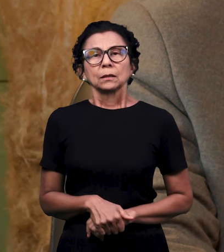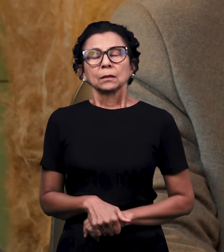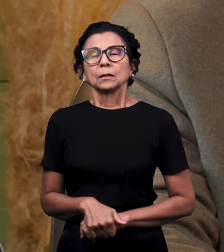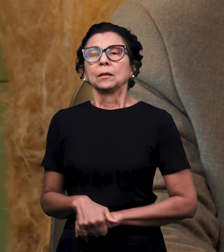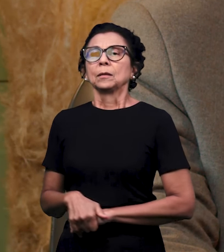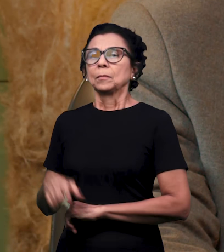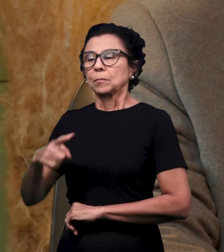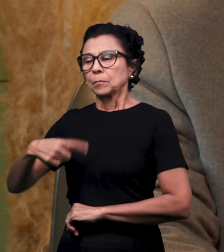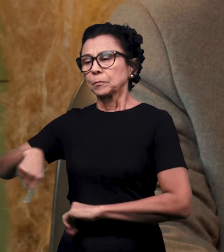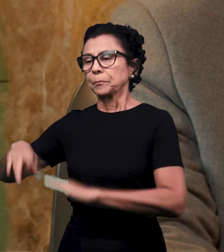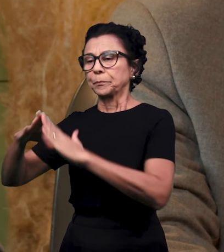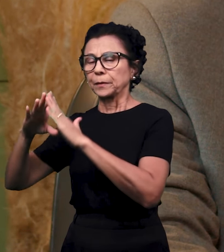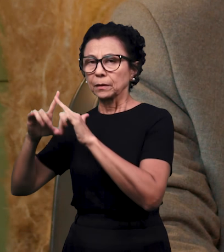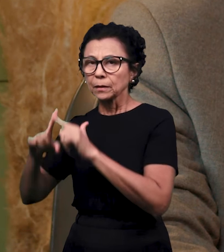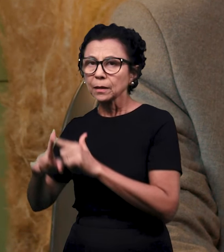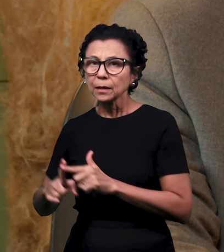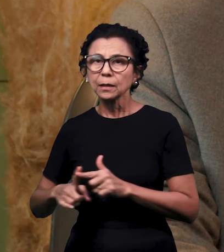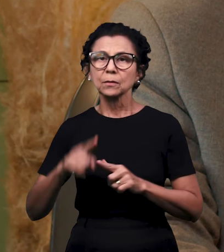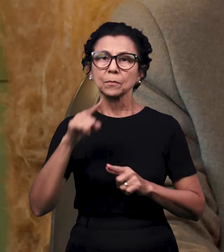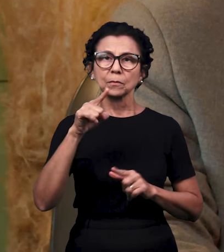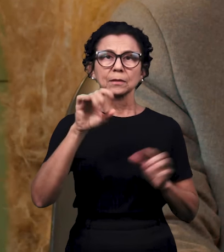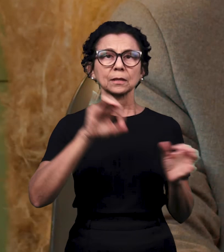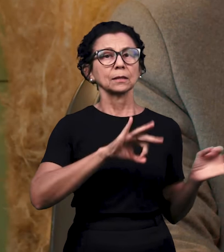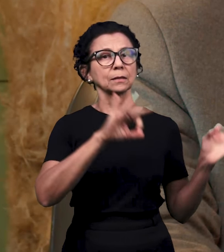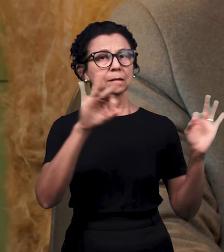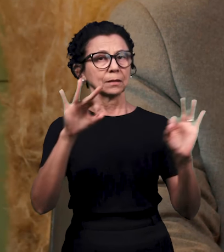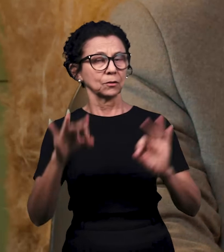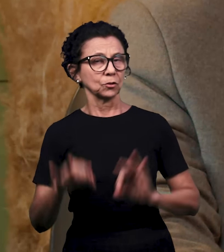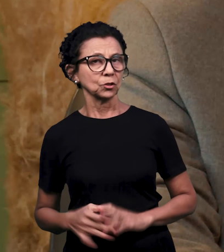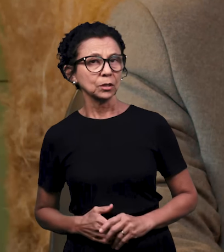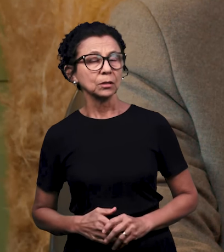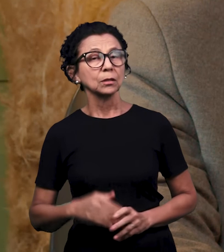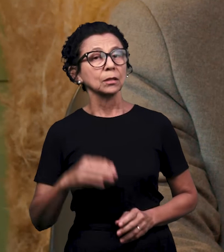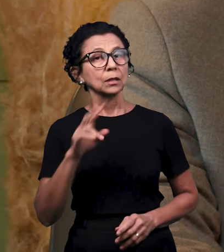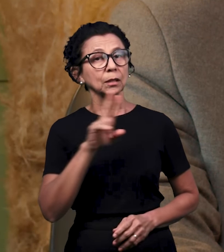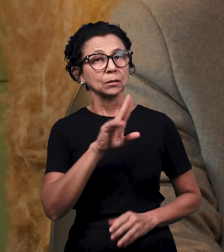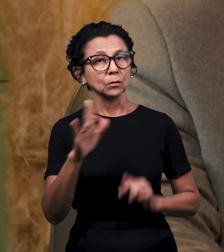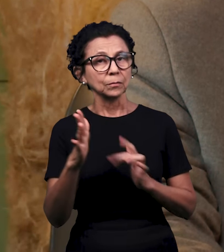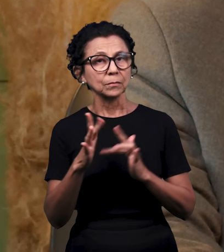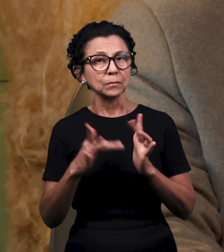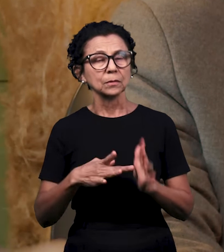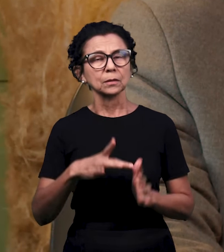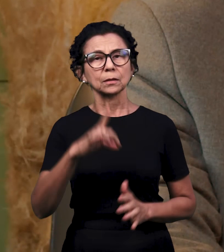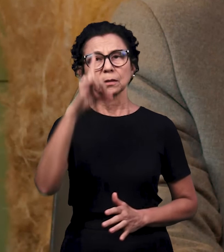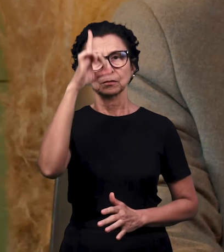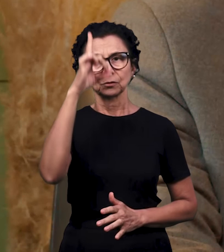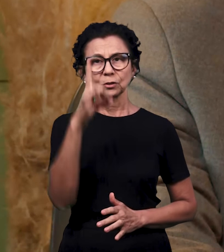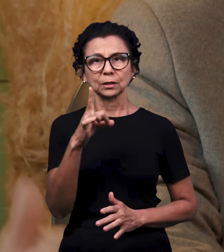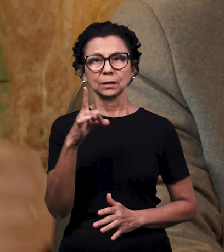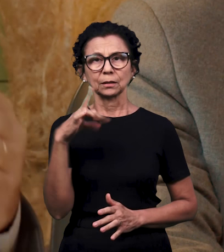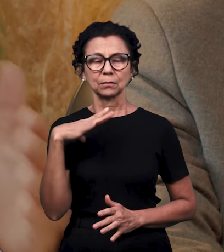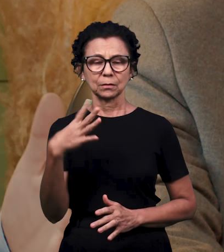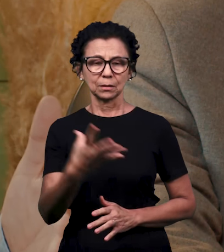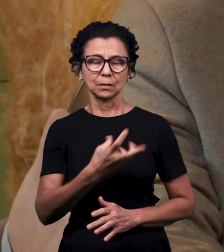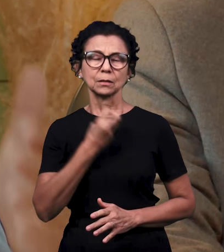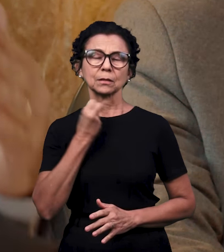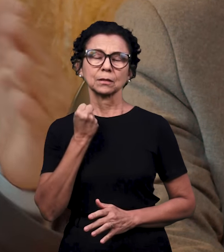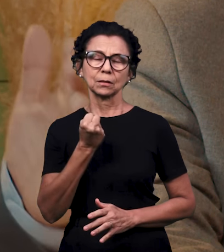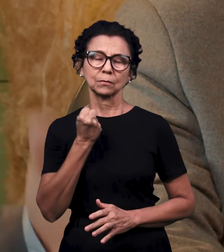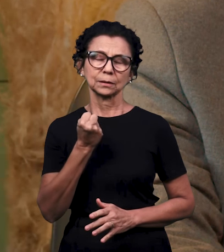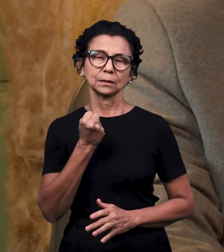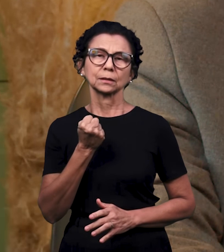nos assistindo. Você tem, em Jesus, você tem o direito da ressurreição, né? Naquele